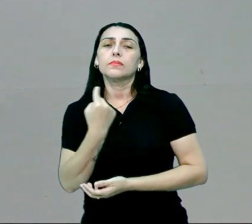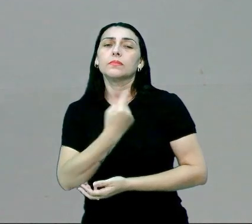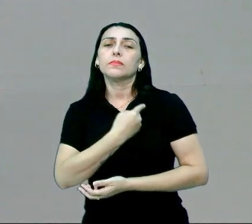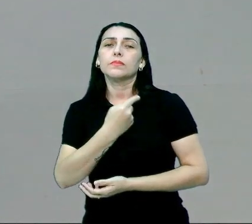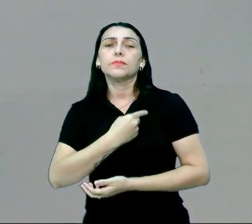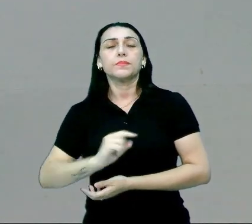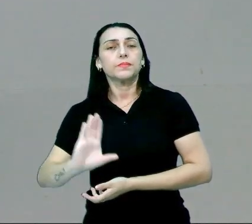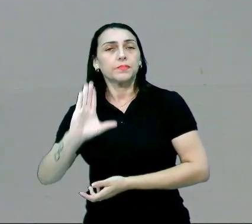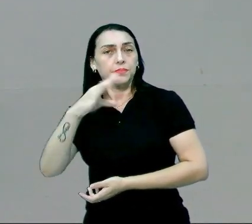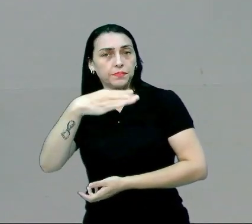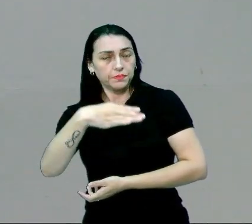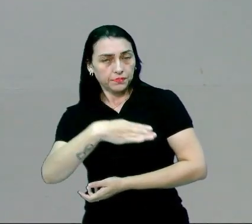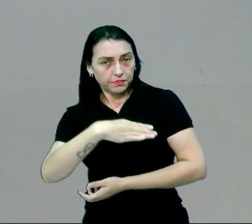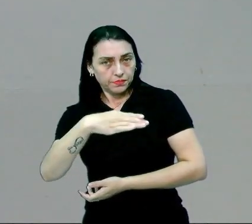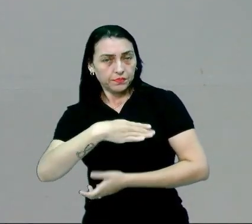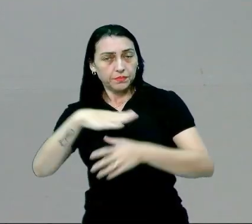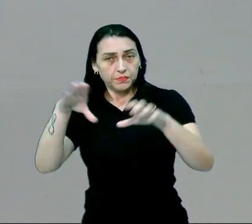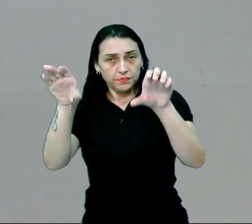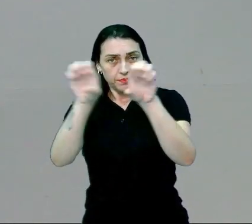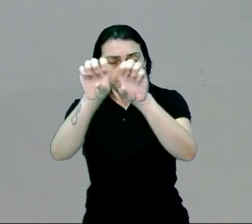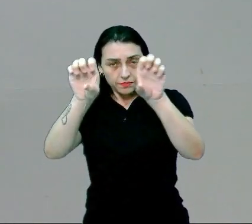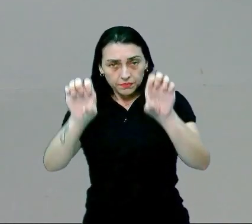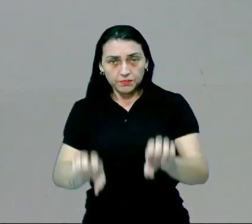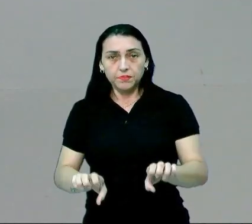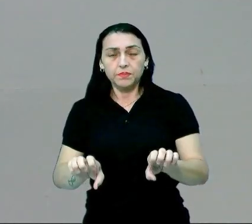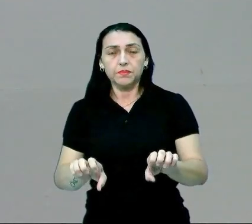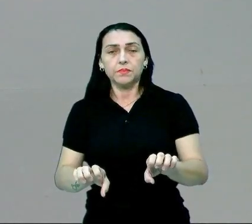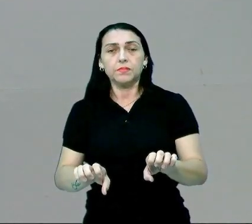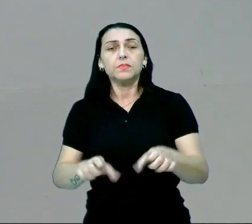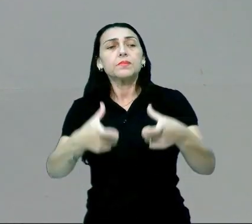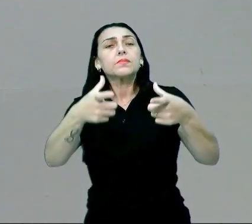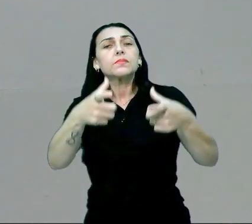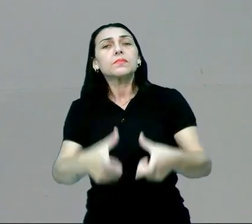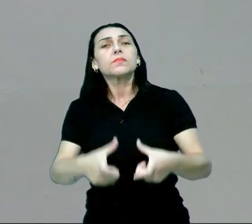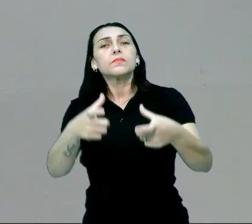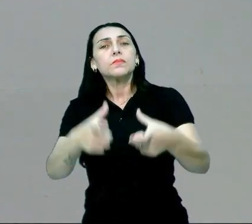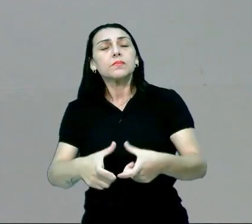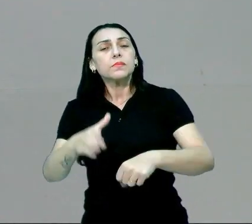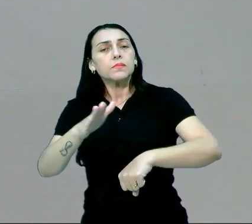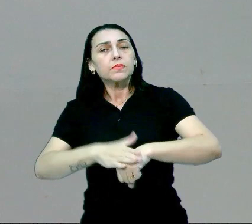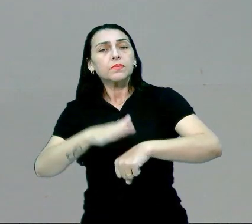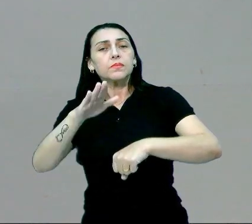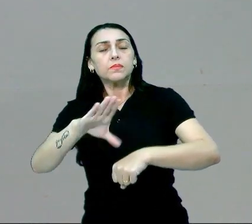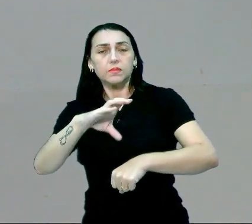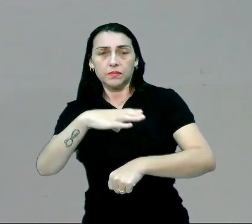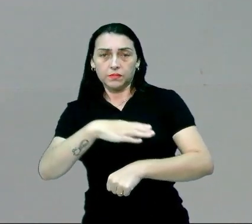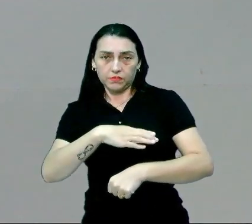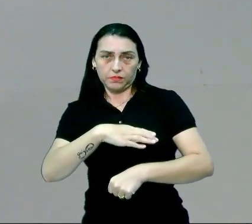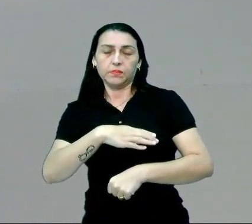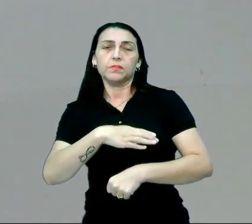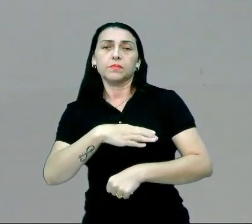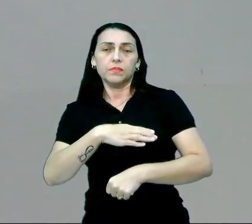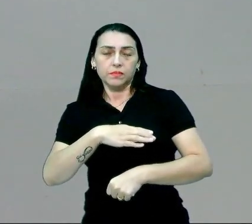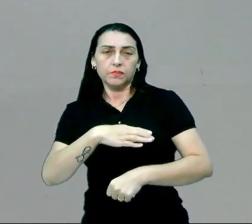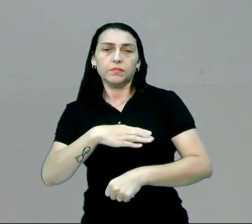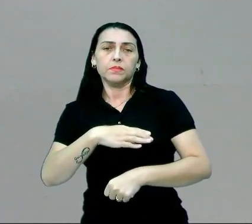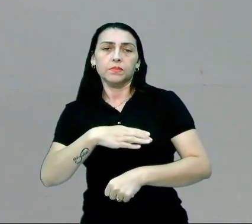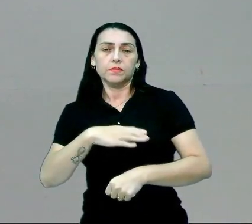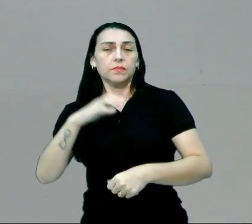nossas cidades elas estão estruturadas em espaços muito mais urbanizados, muito